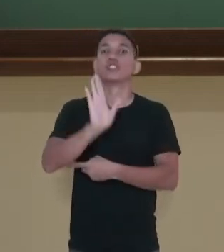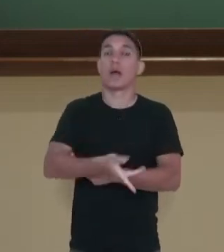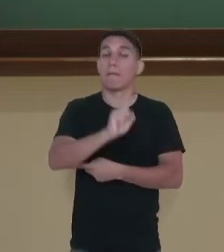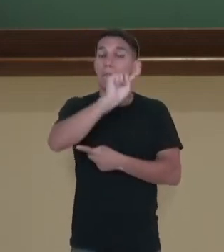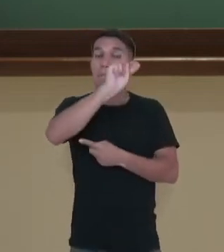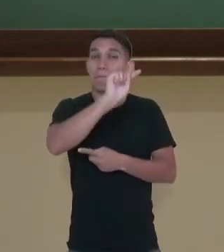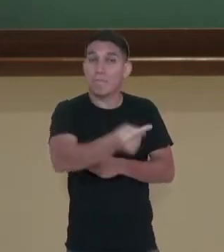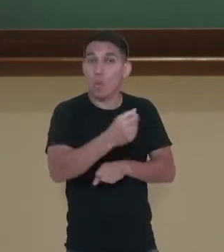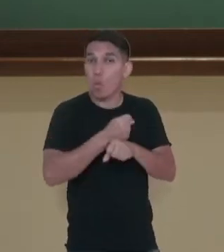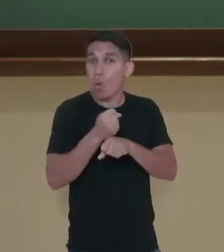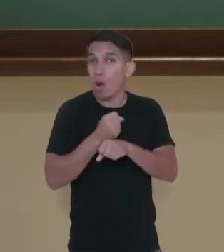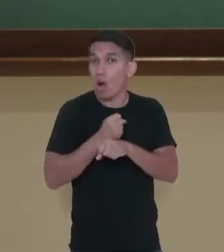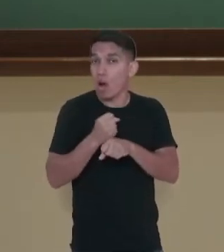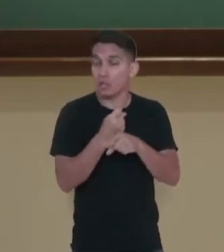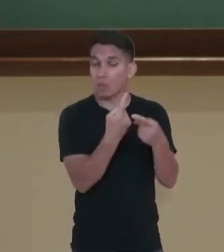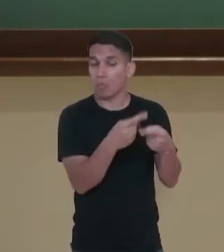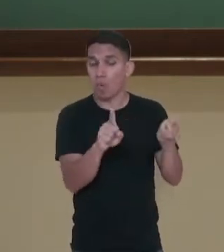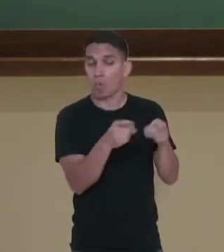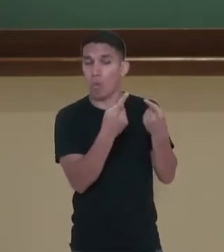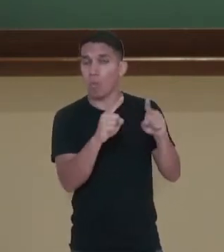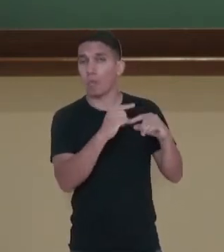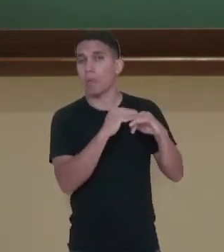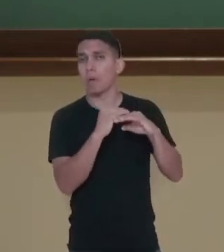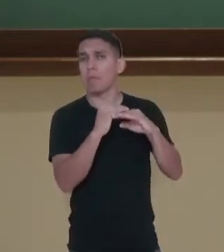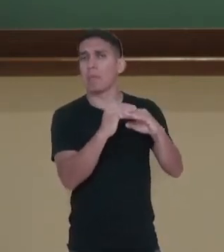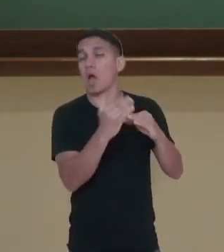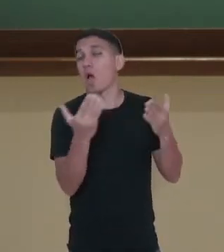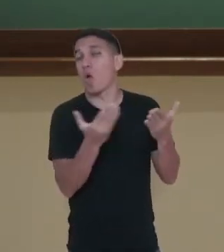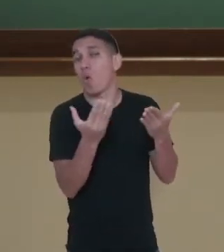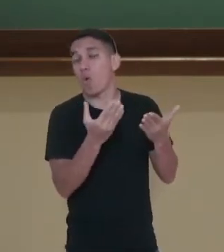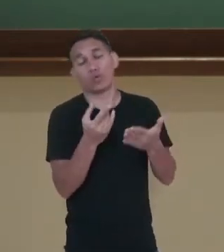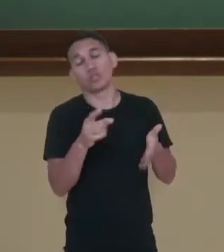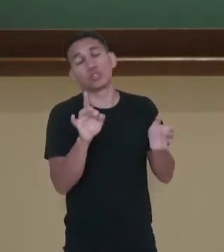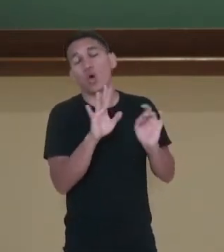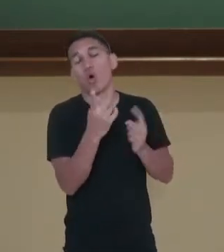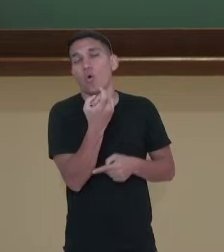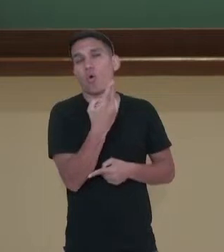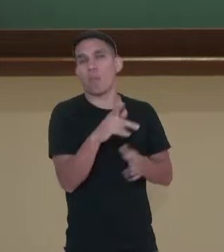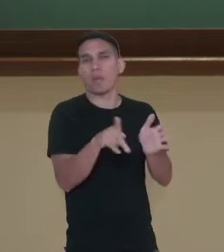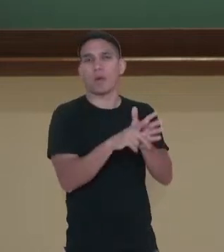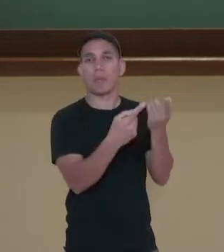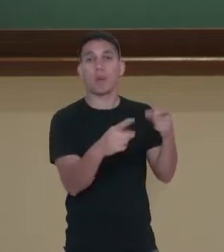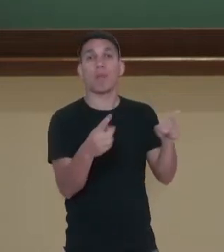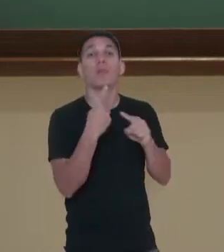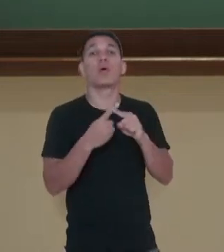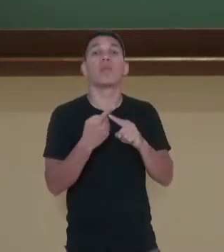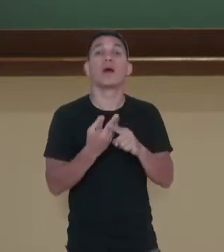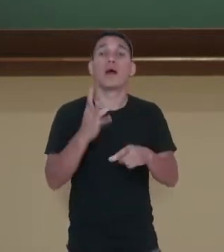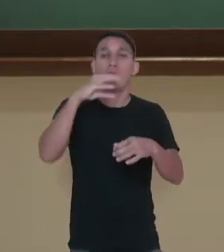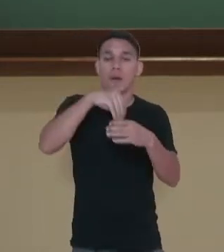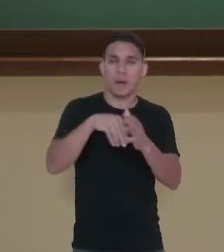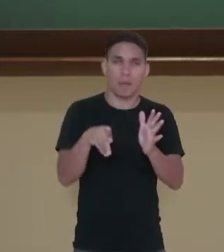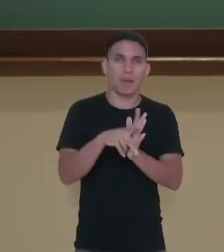de uma música que hoje é tida como uma música convencional, porque acompanha um sistema musical